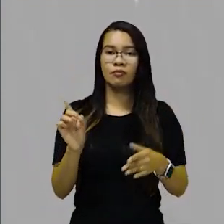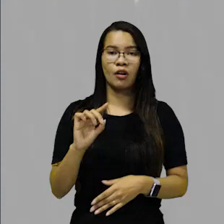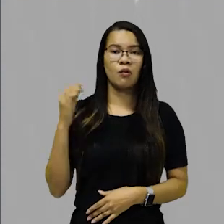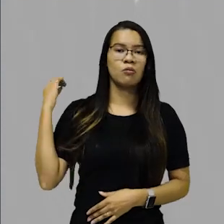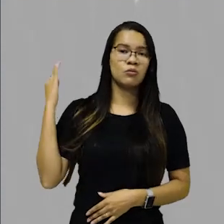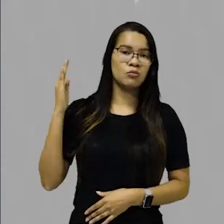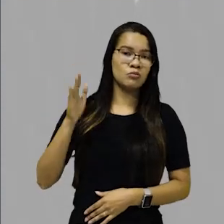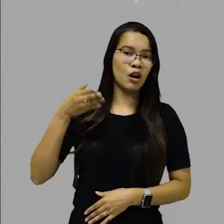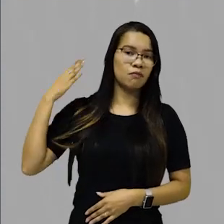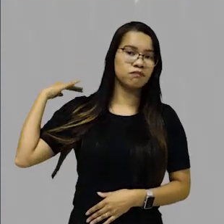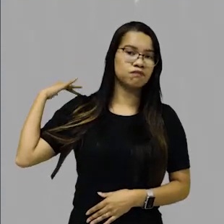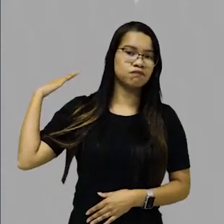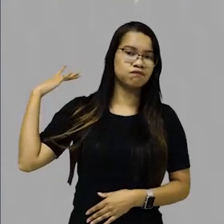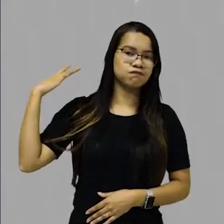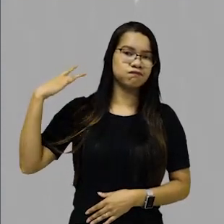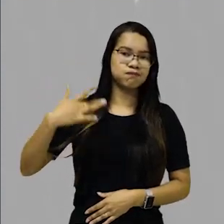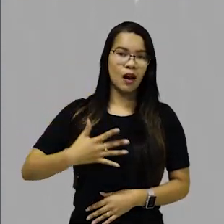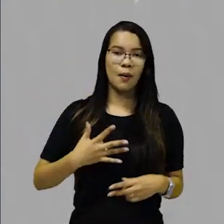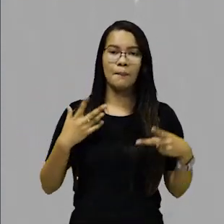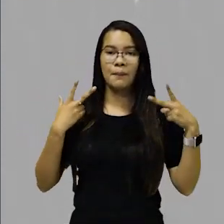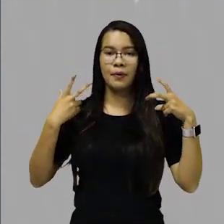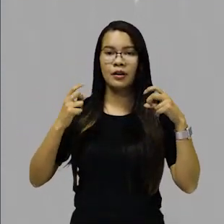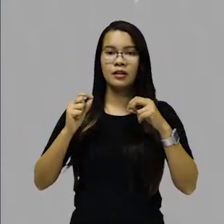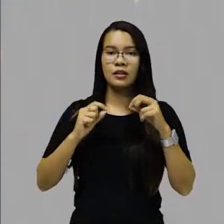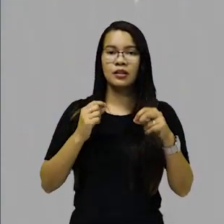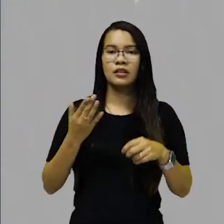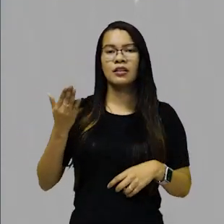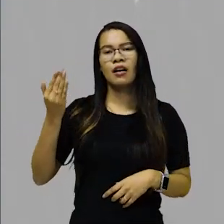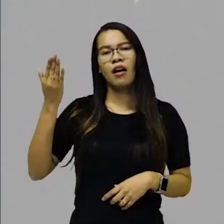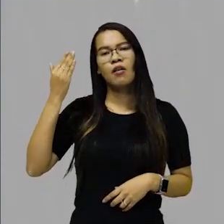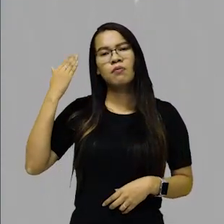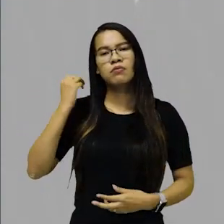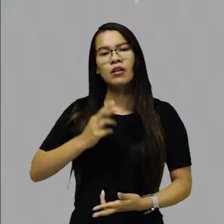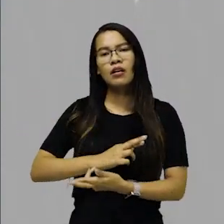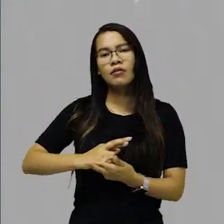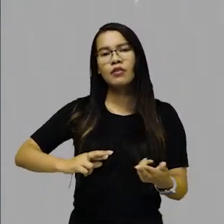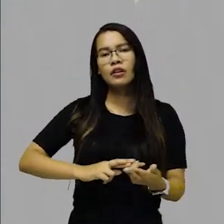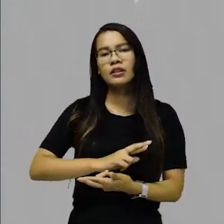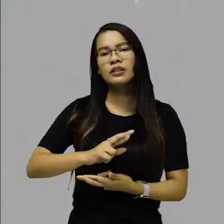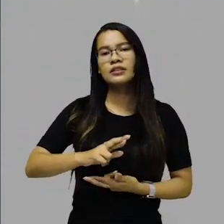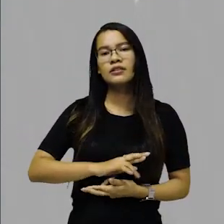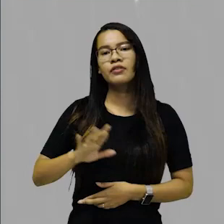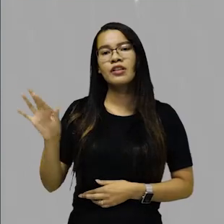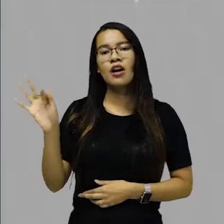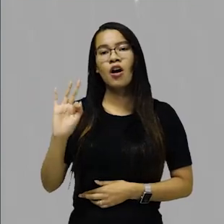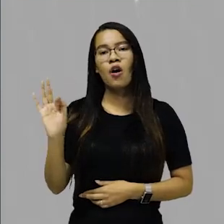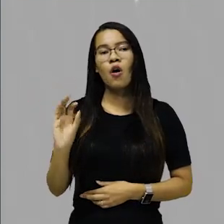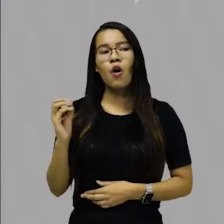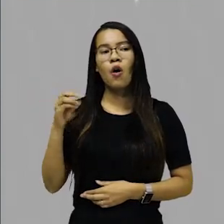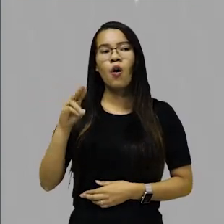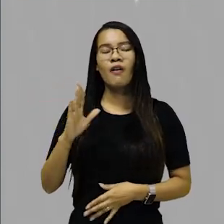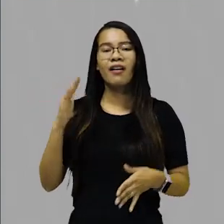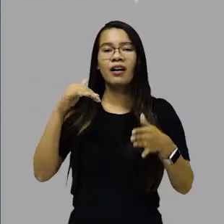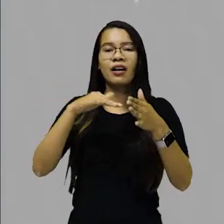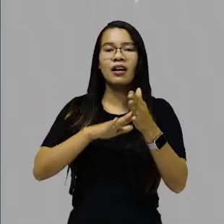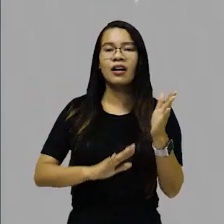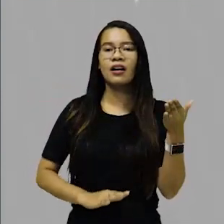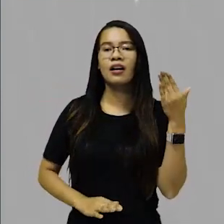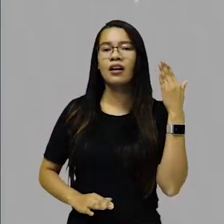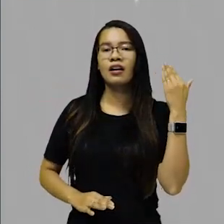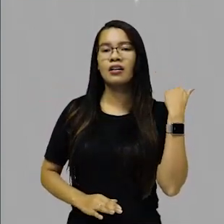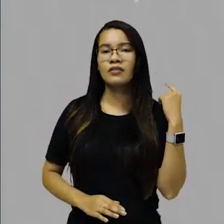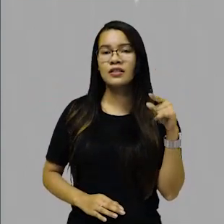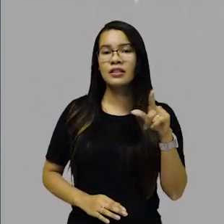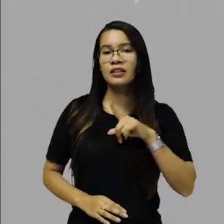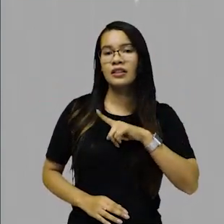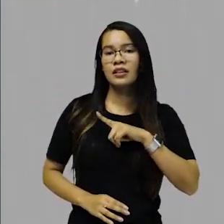luta histórica. Né? Observe que desde a Revolução Francesa, ou muito antes da Revolução Francesa, mas ali na Revolução Francesa você